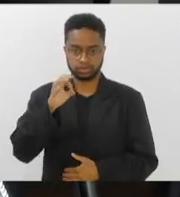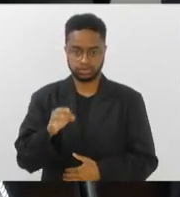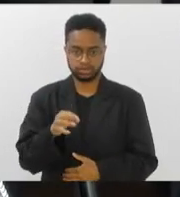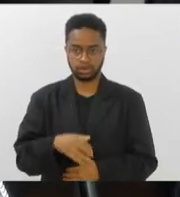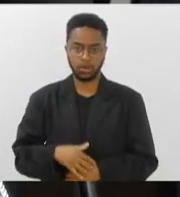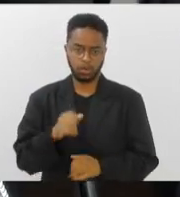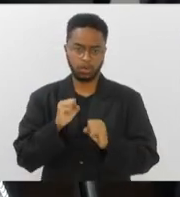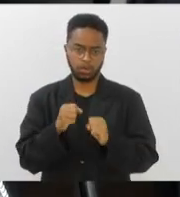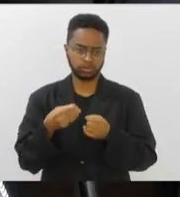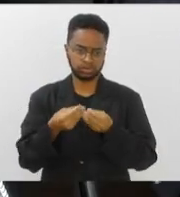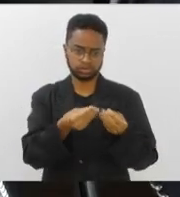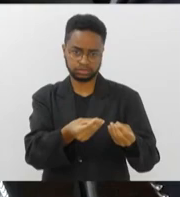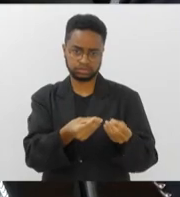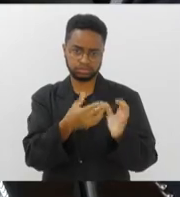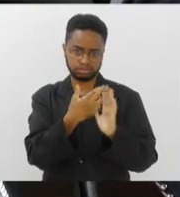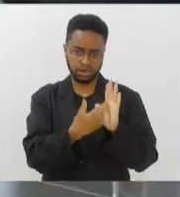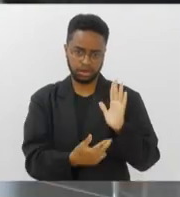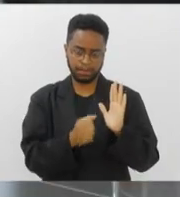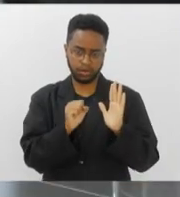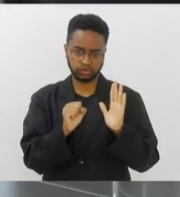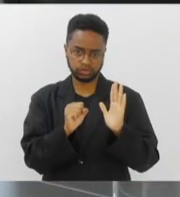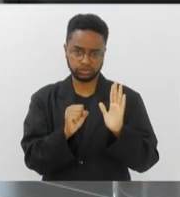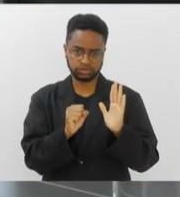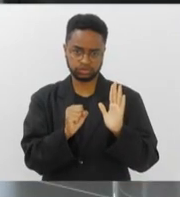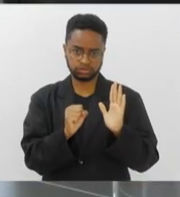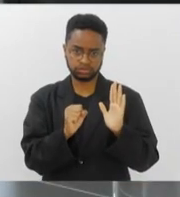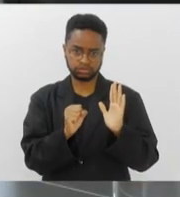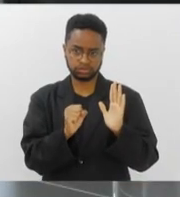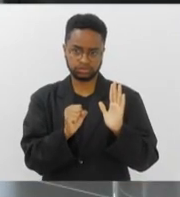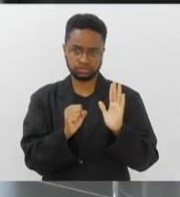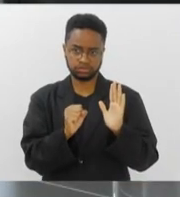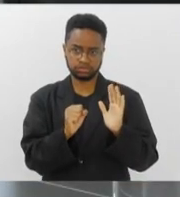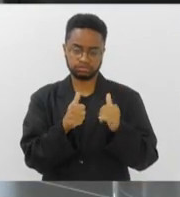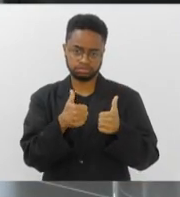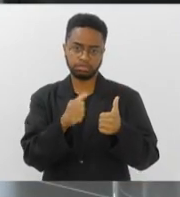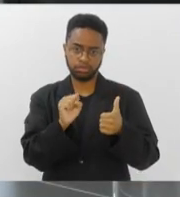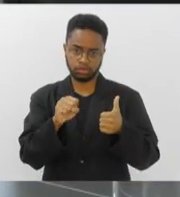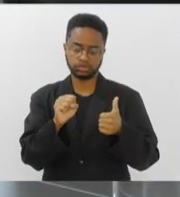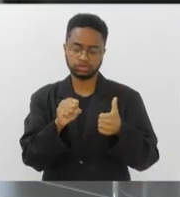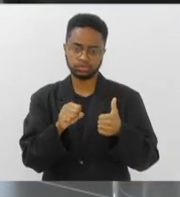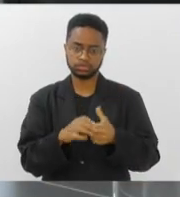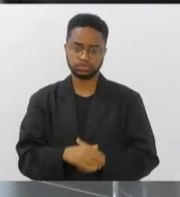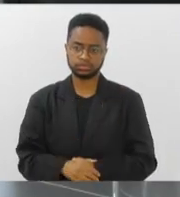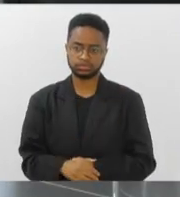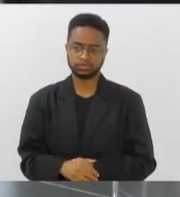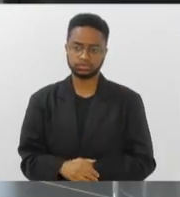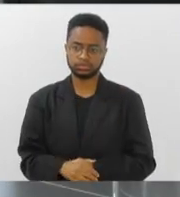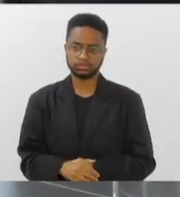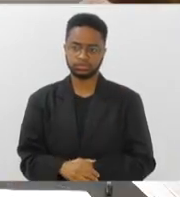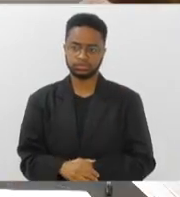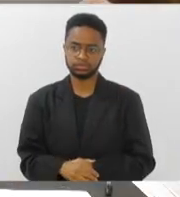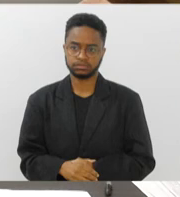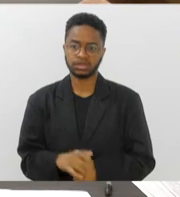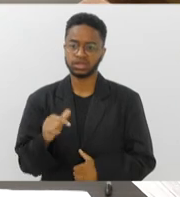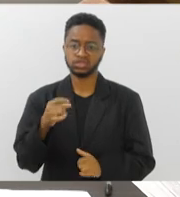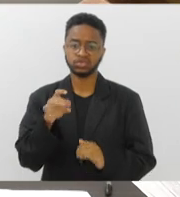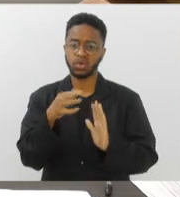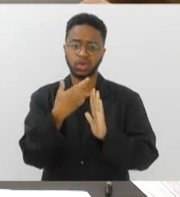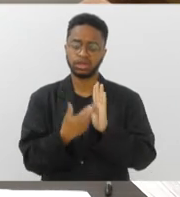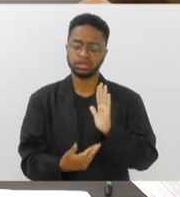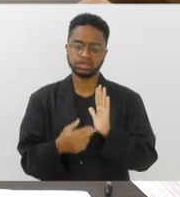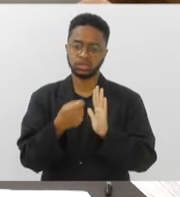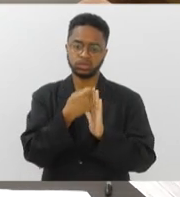designar Vossa Excelência, então, relatora? Emenda de redação. Pode. Eu designo a deputada... Não, não é de redação. É de redação. Essa